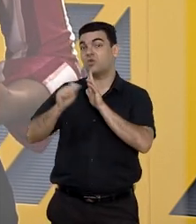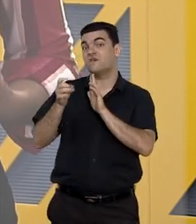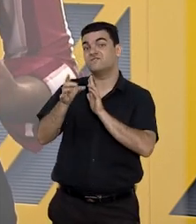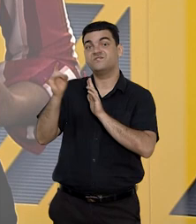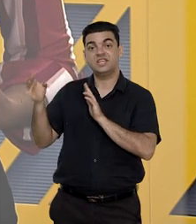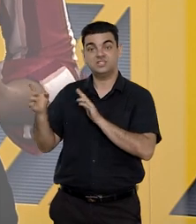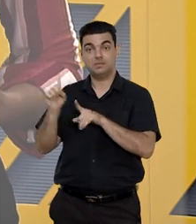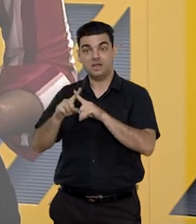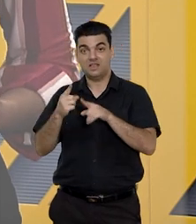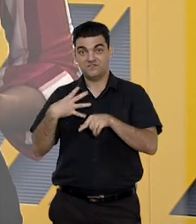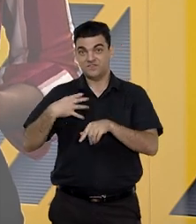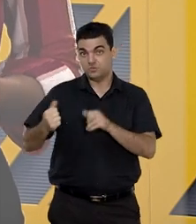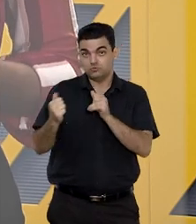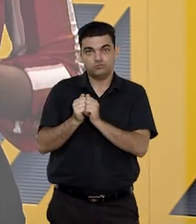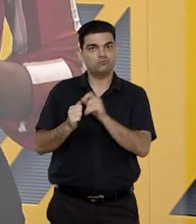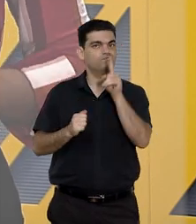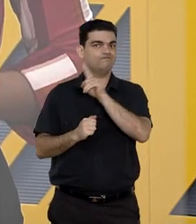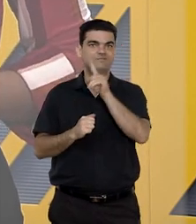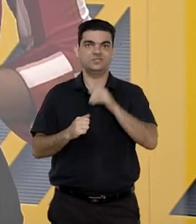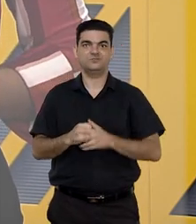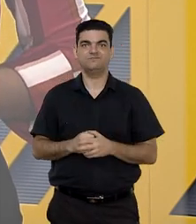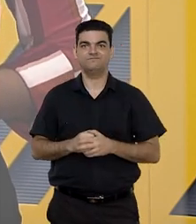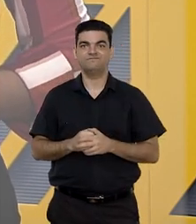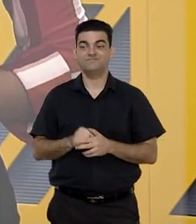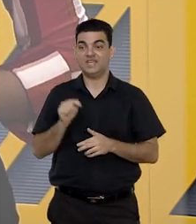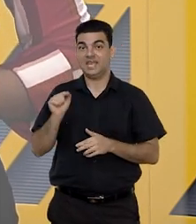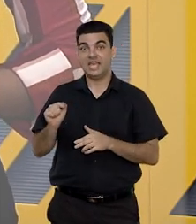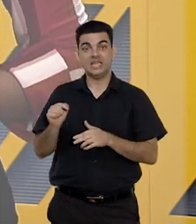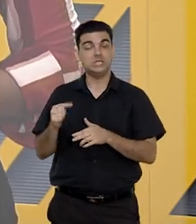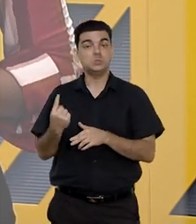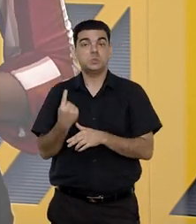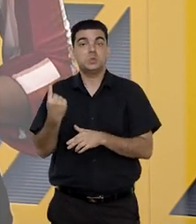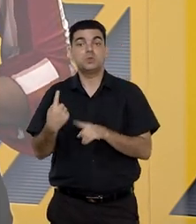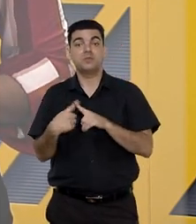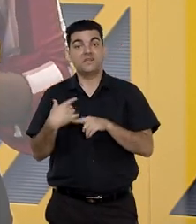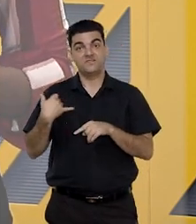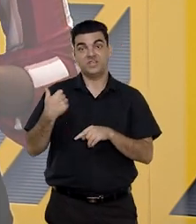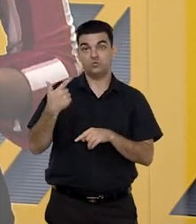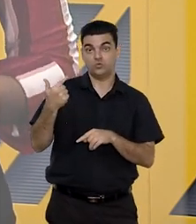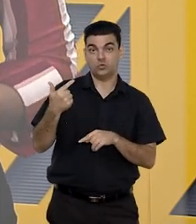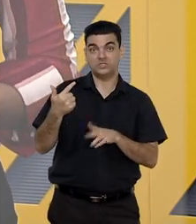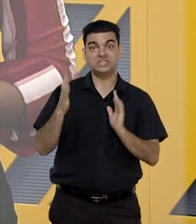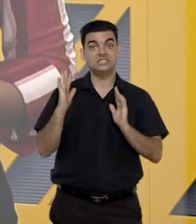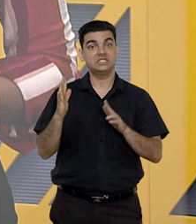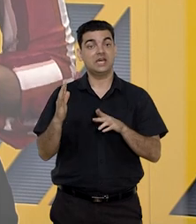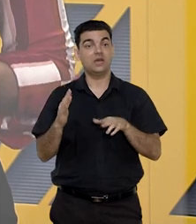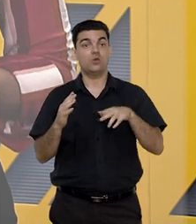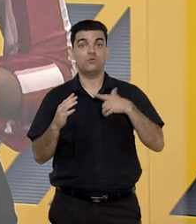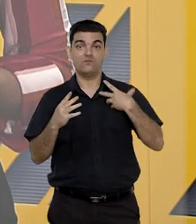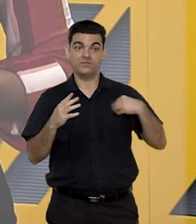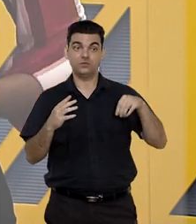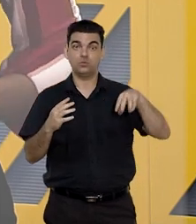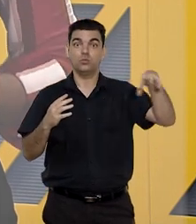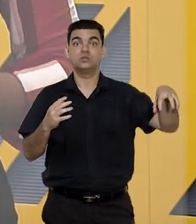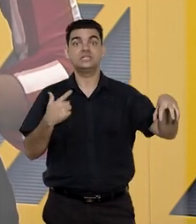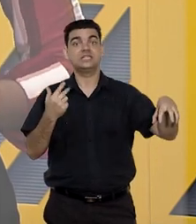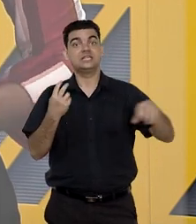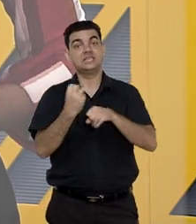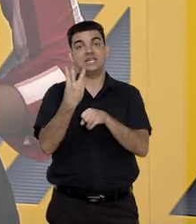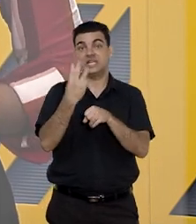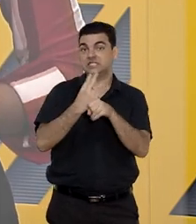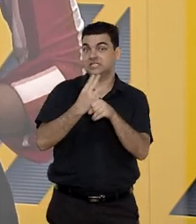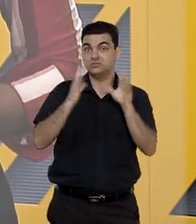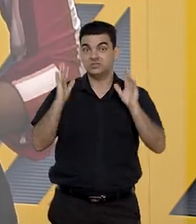que não tem guarda do filho. A mulher estava sem a guarda do menor de 12 anos há 3 anos e, inclusive,